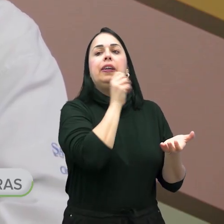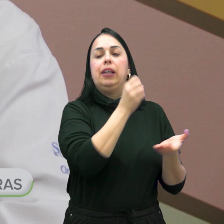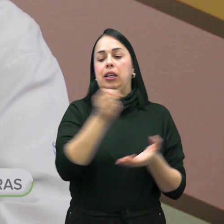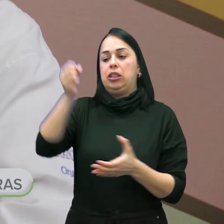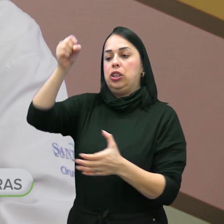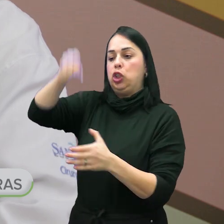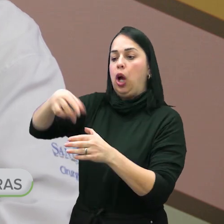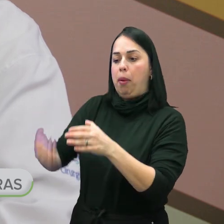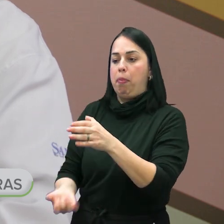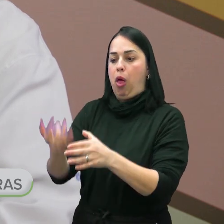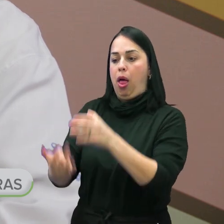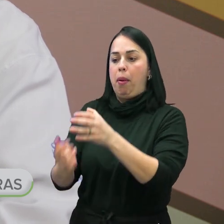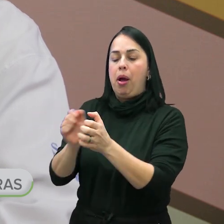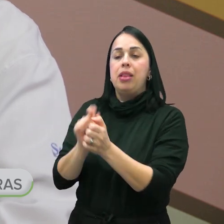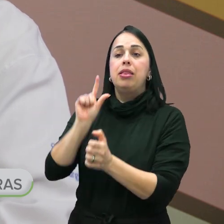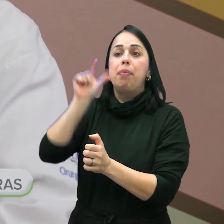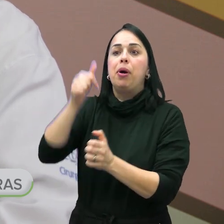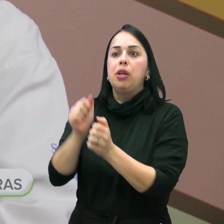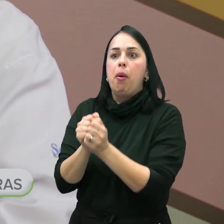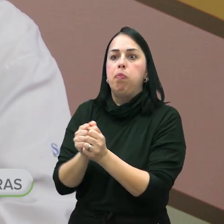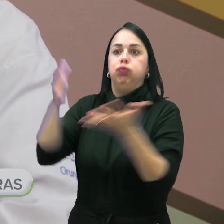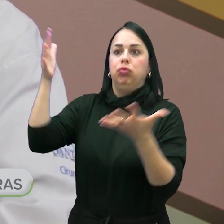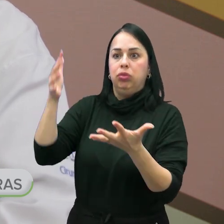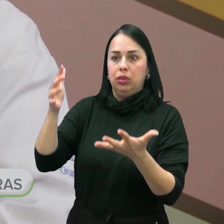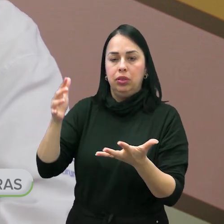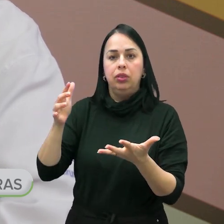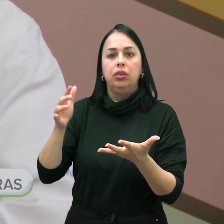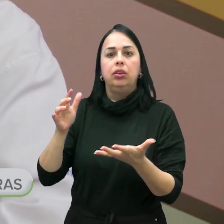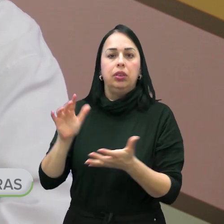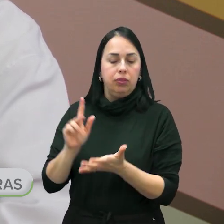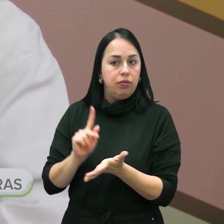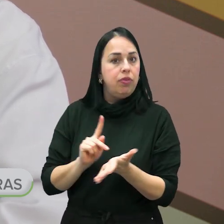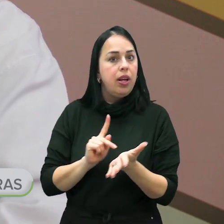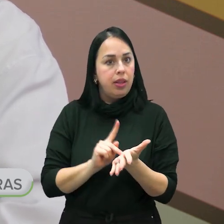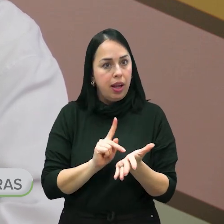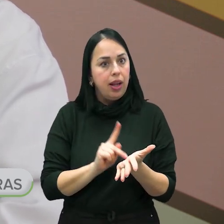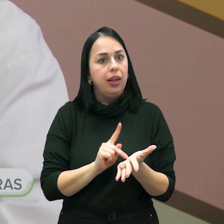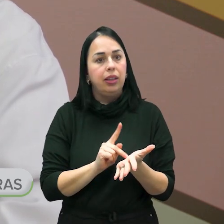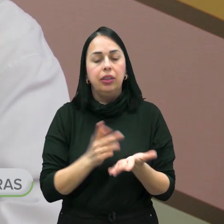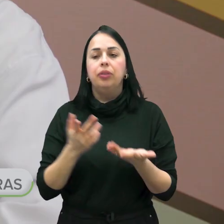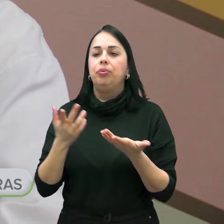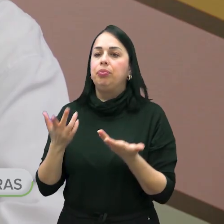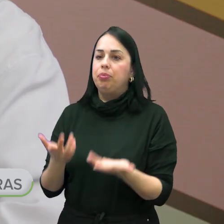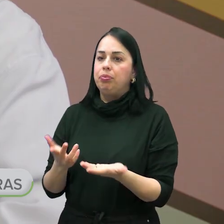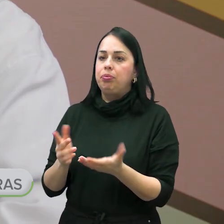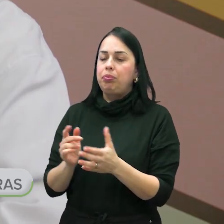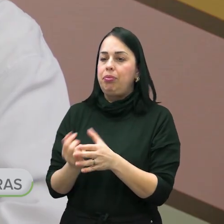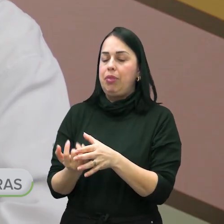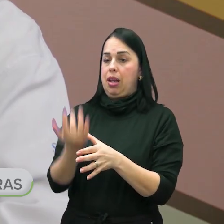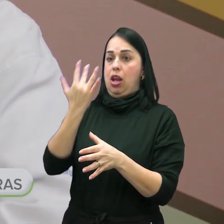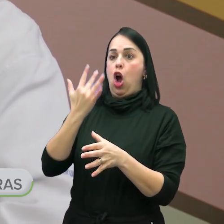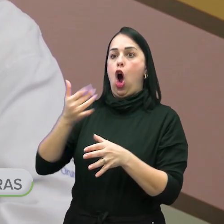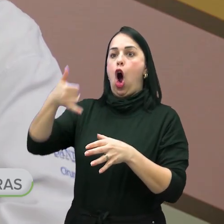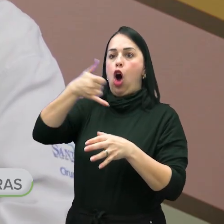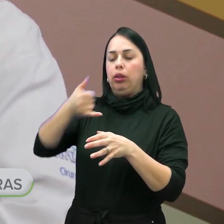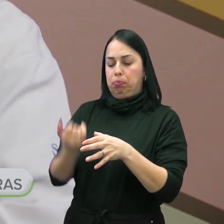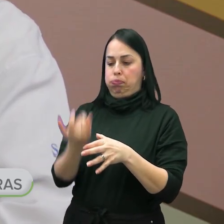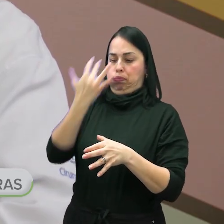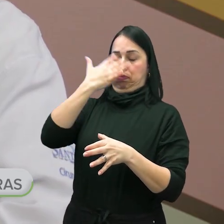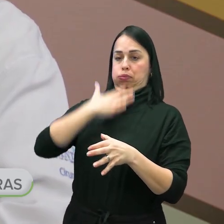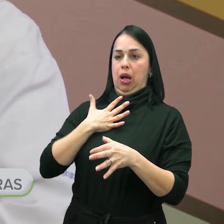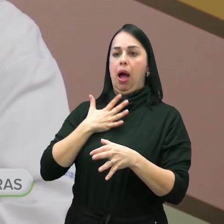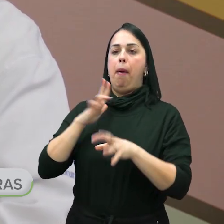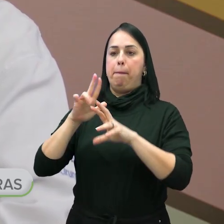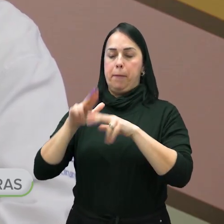fritar, pode ocorrer a explosão deles. Então Sim, tem que deixar... choque térmico, né? Exatamente. E espirra óleo, né, nas